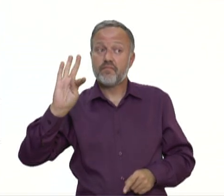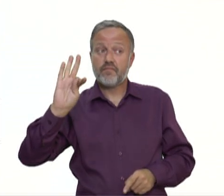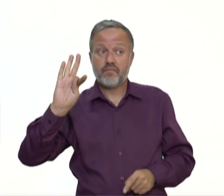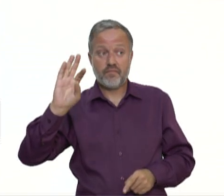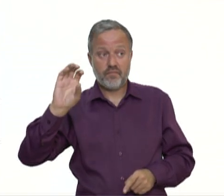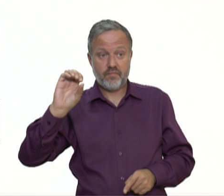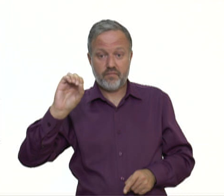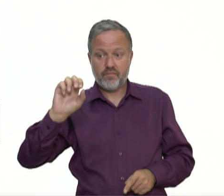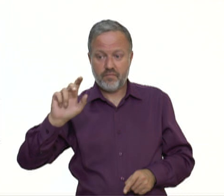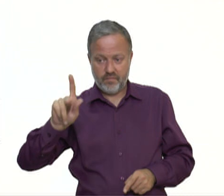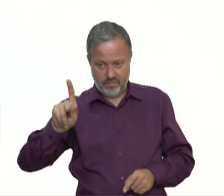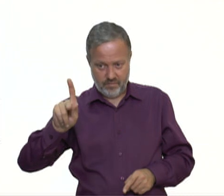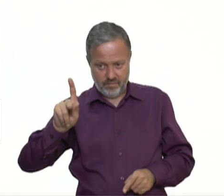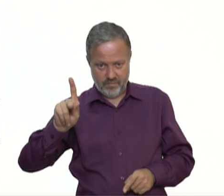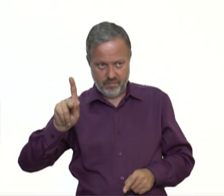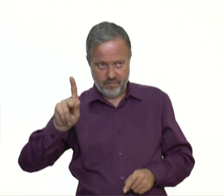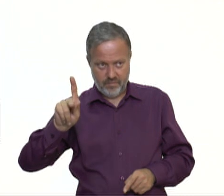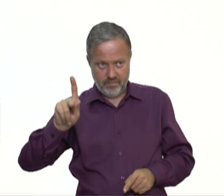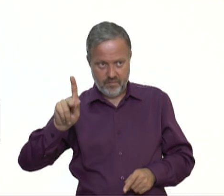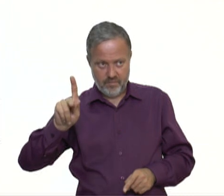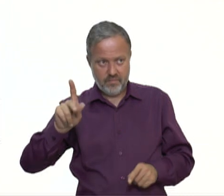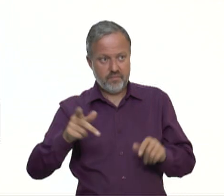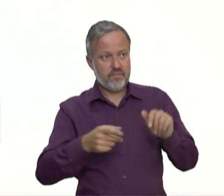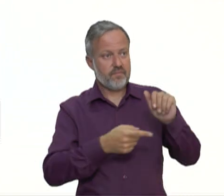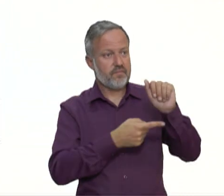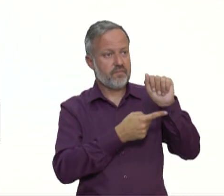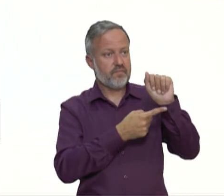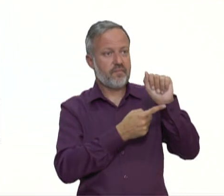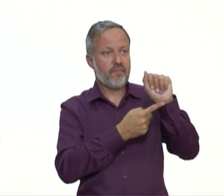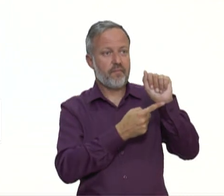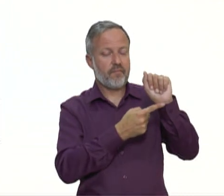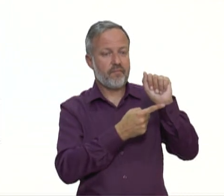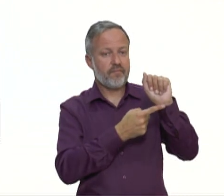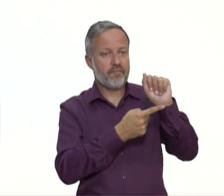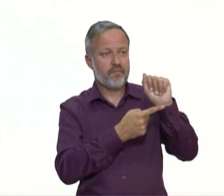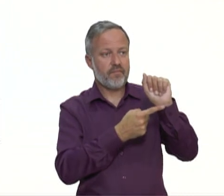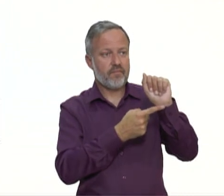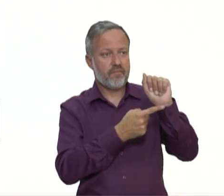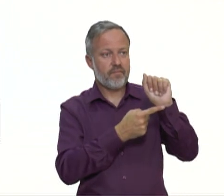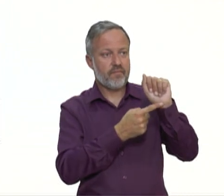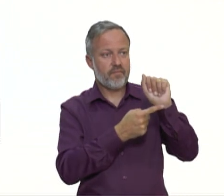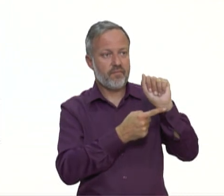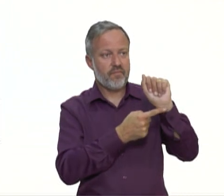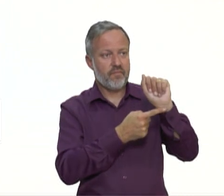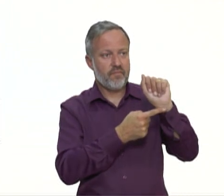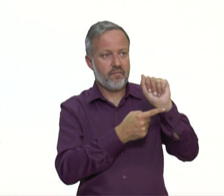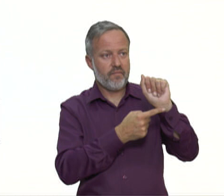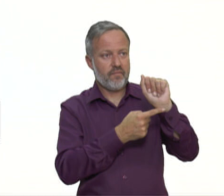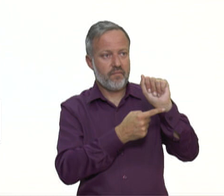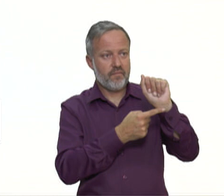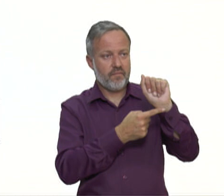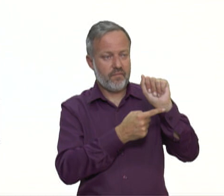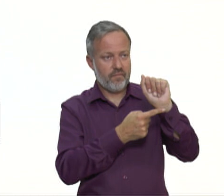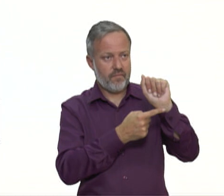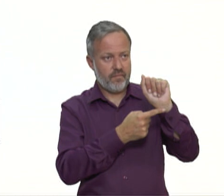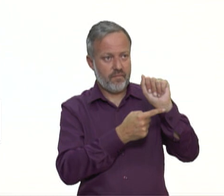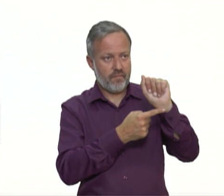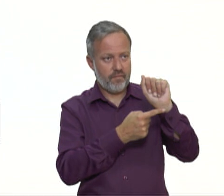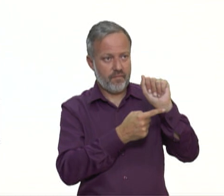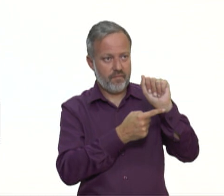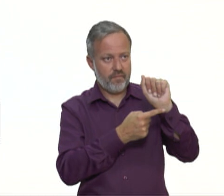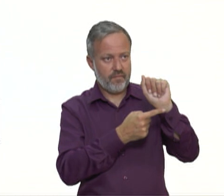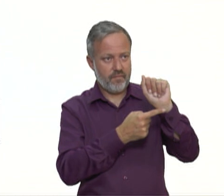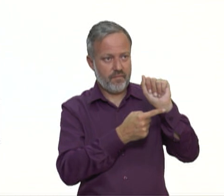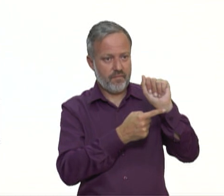responder, not to stop at the traffic lights, so the police car chased